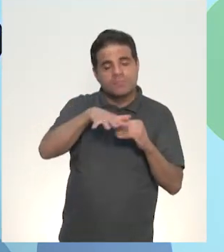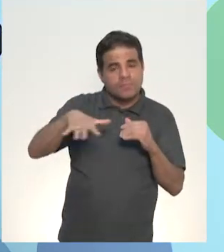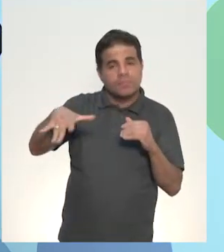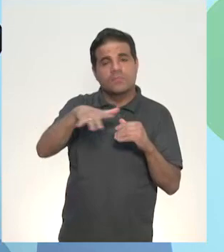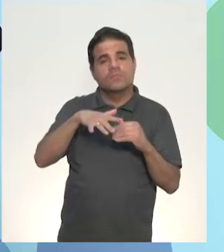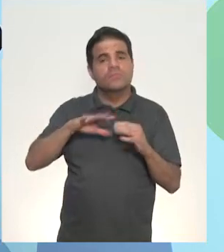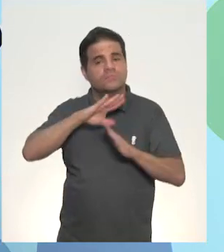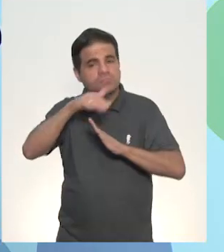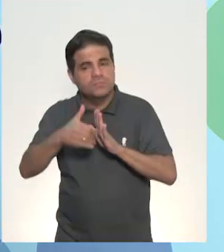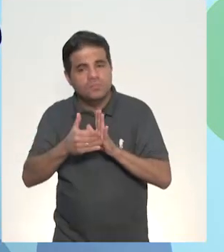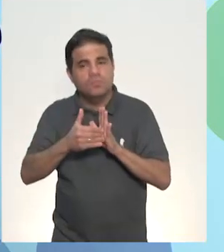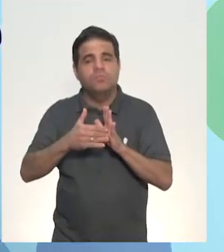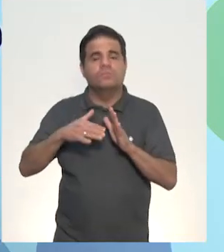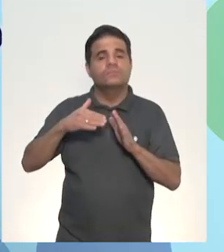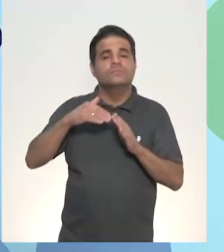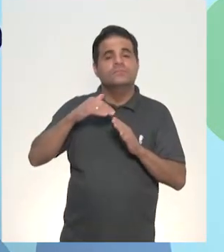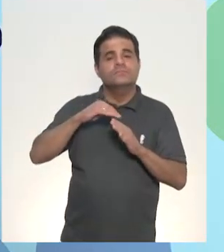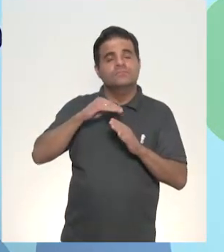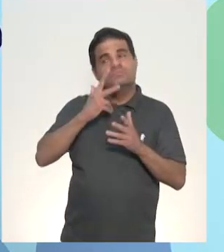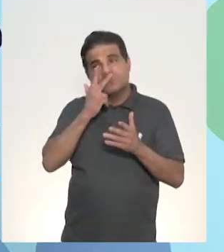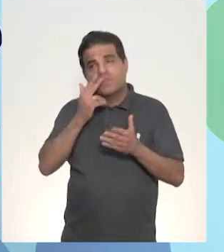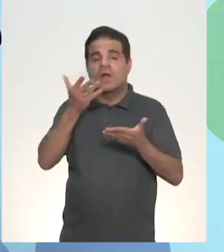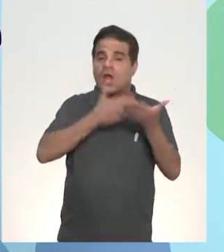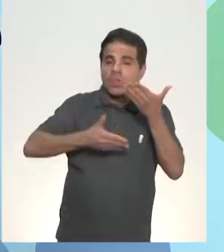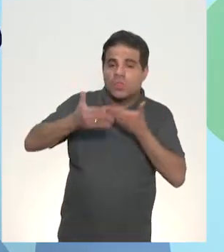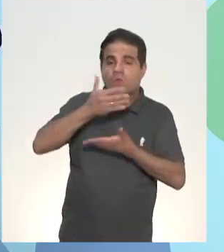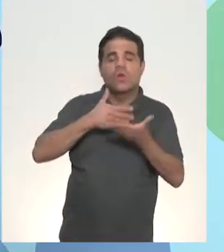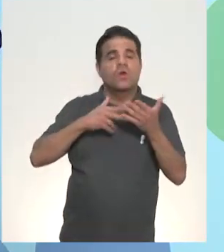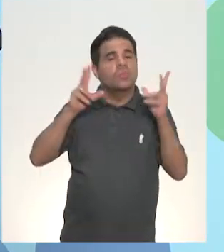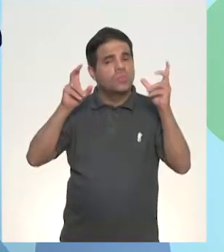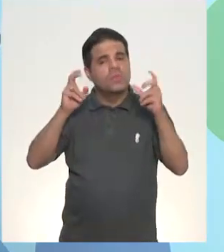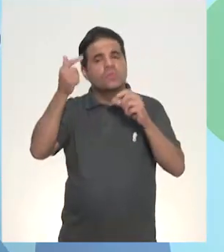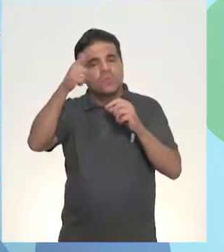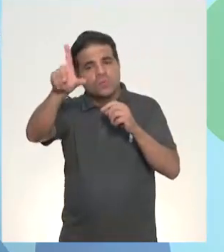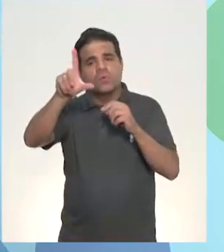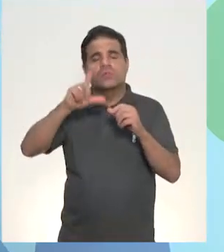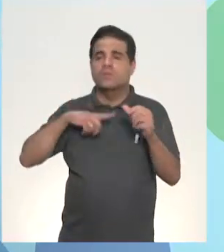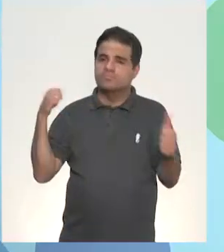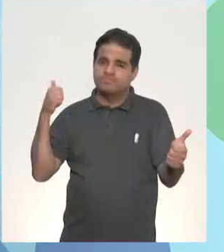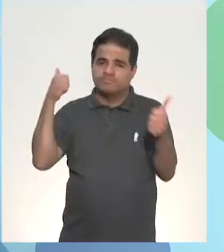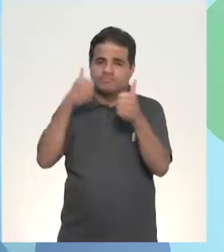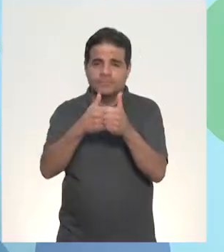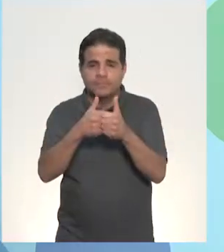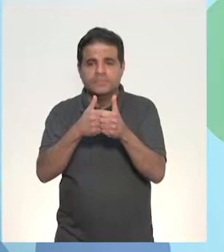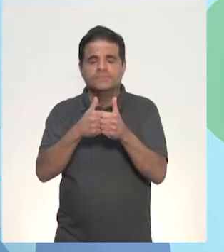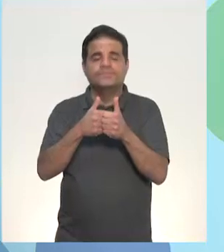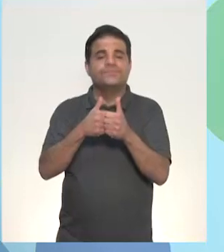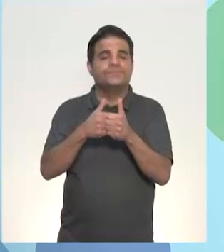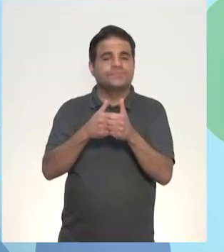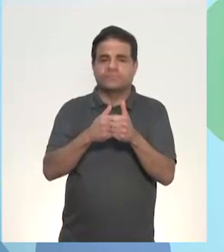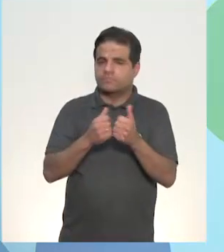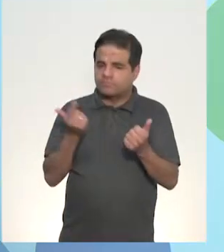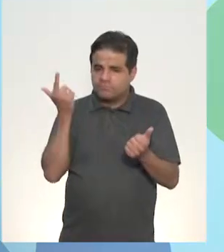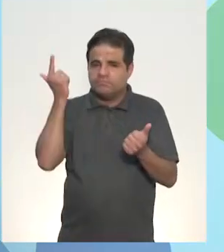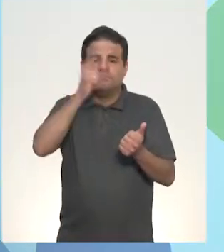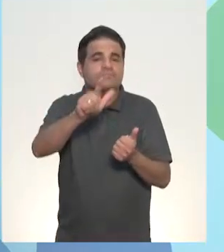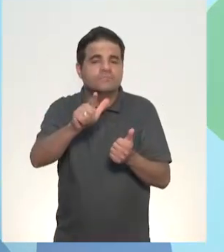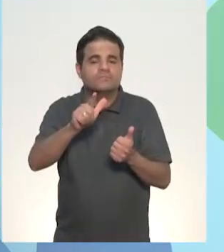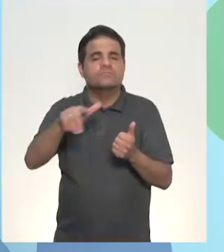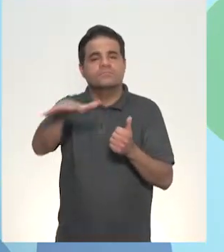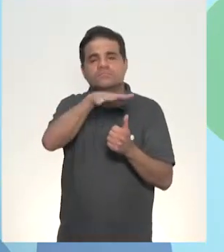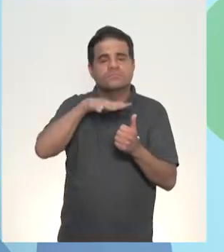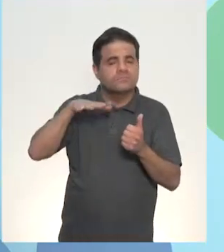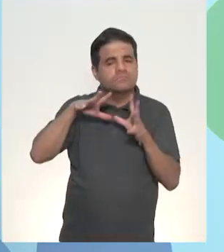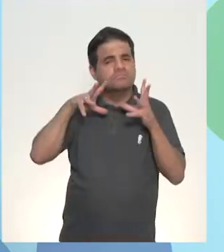por um todo. A parte por um todo. Troca de um termo para o outro em que haja proximidade. Mas o que está ganhando aqui é a parte